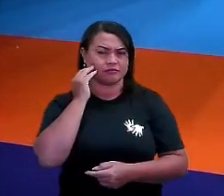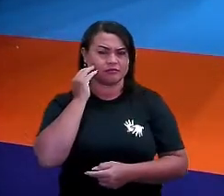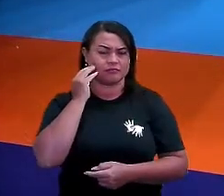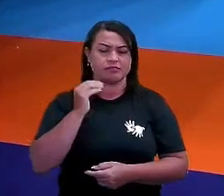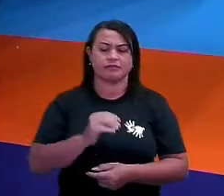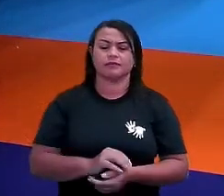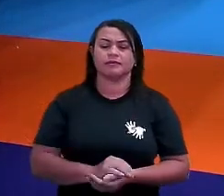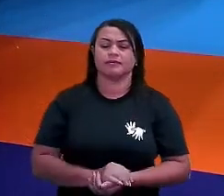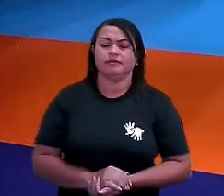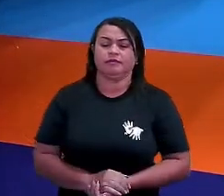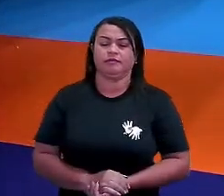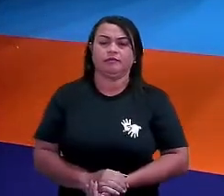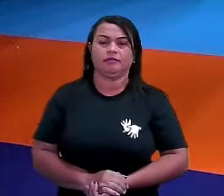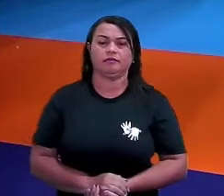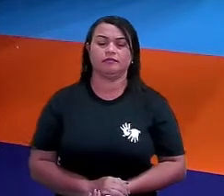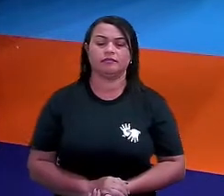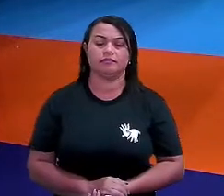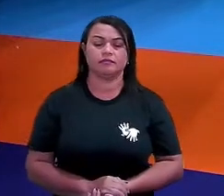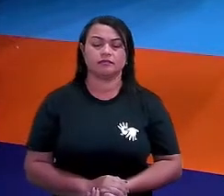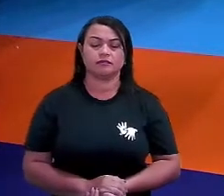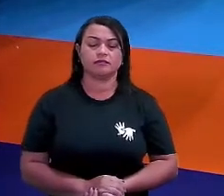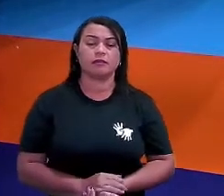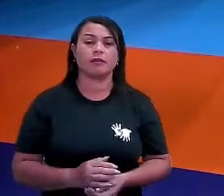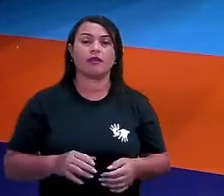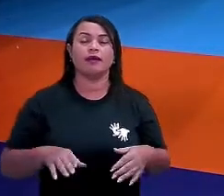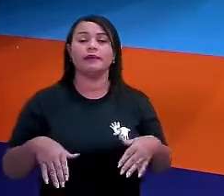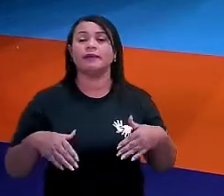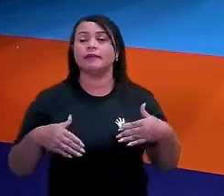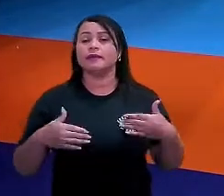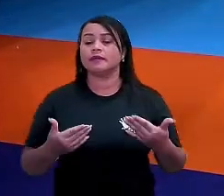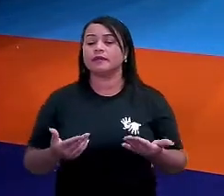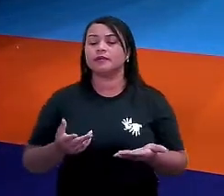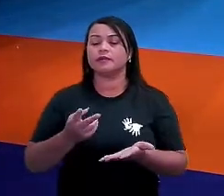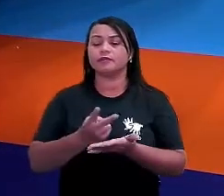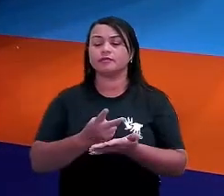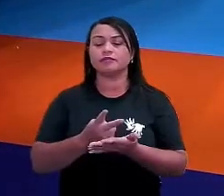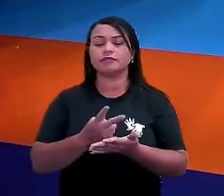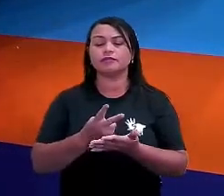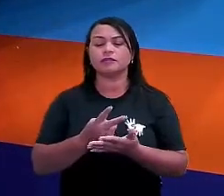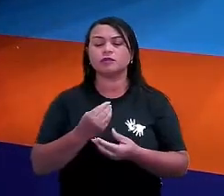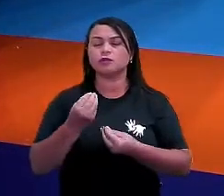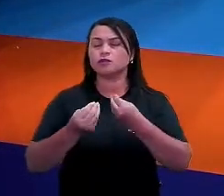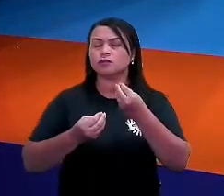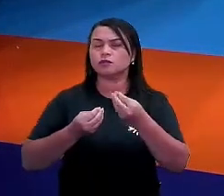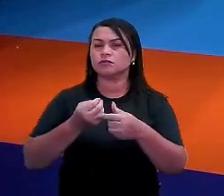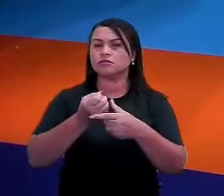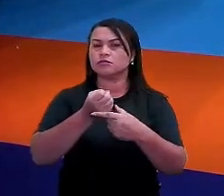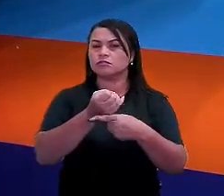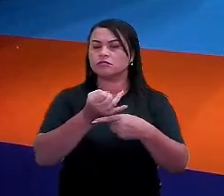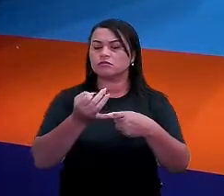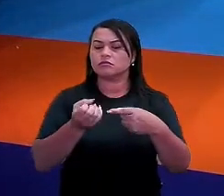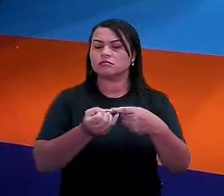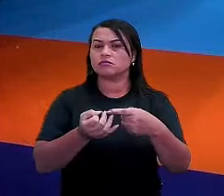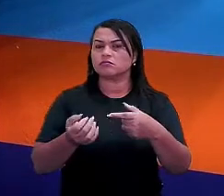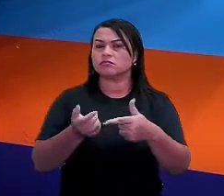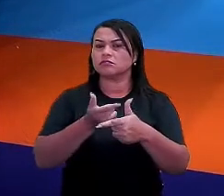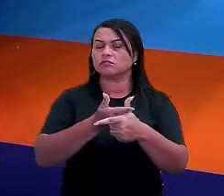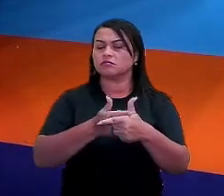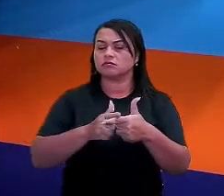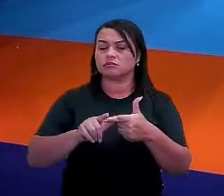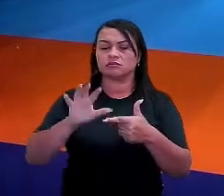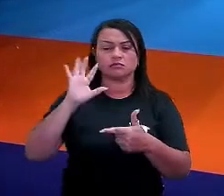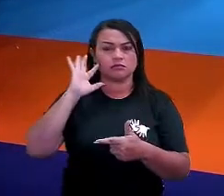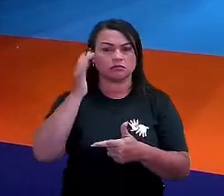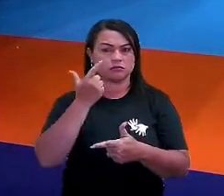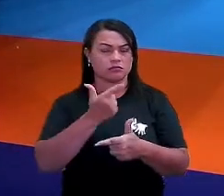para entender? Vamos seguir. Então, seguindo com essas ideias, né, de divisão, a gente chega à